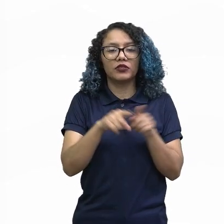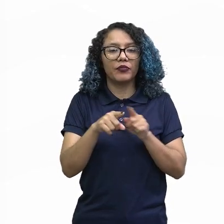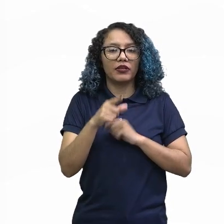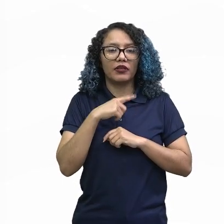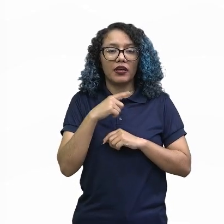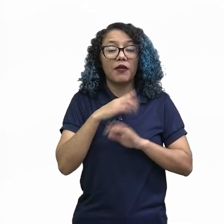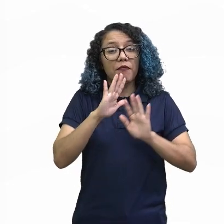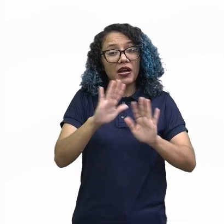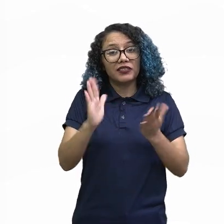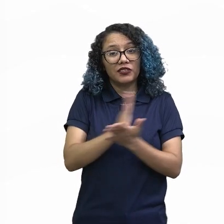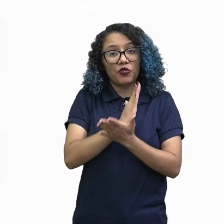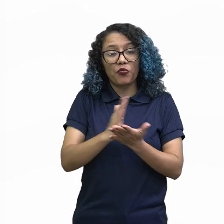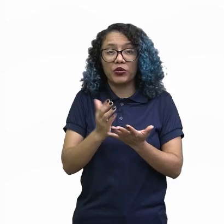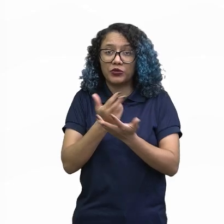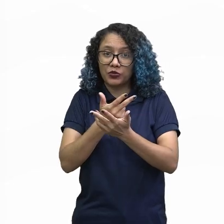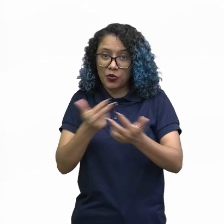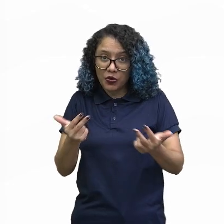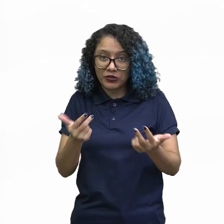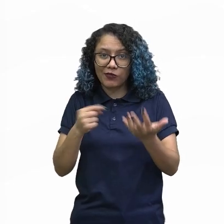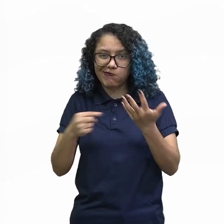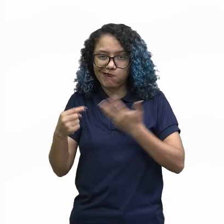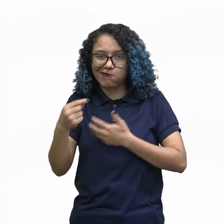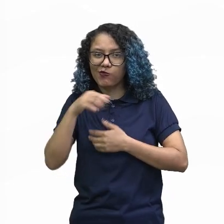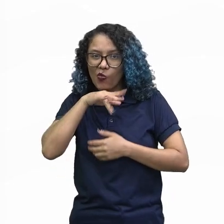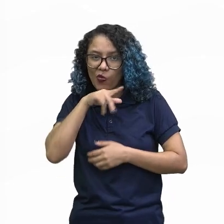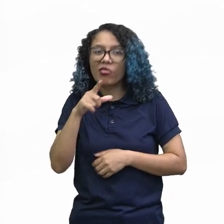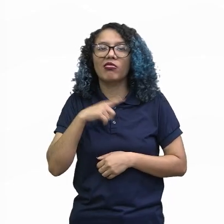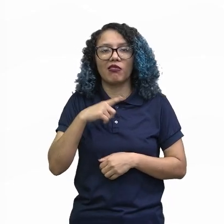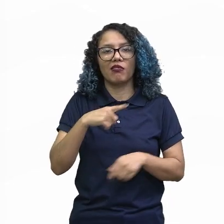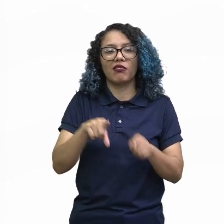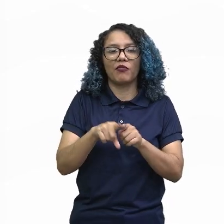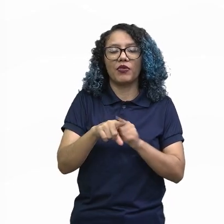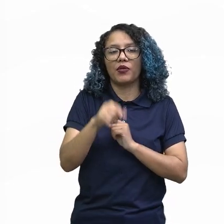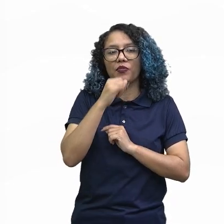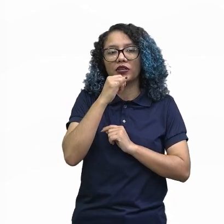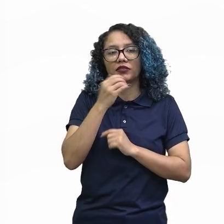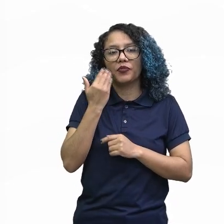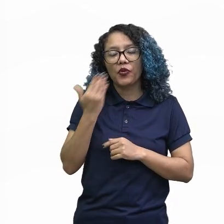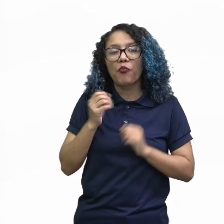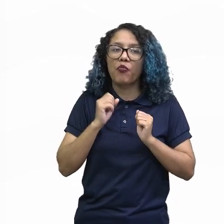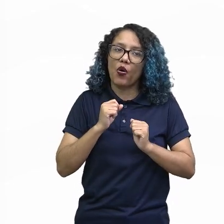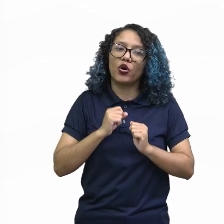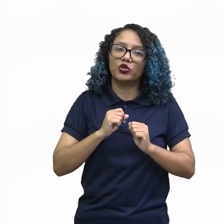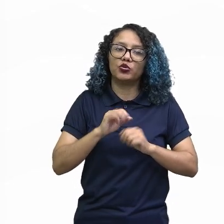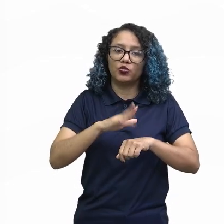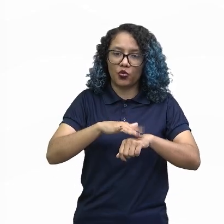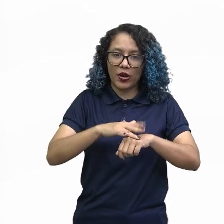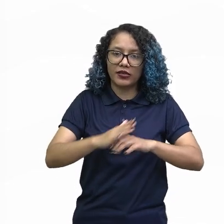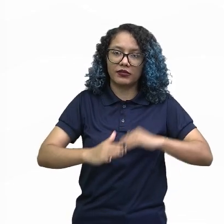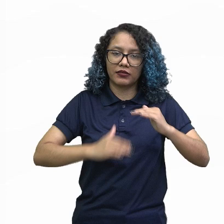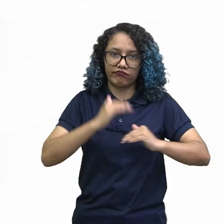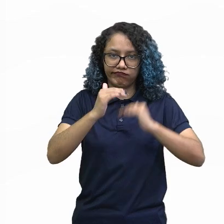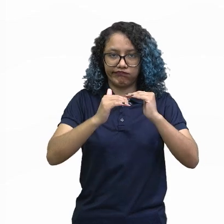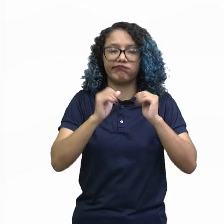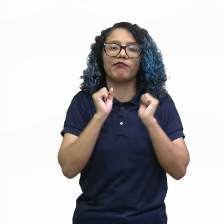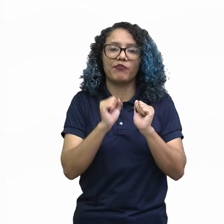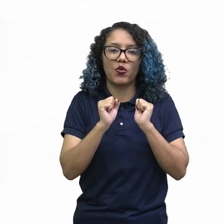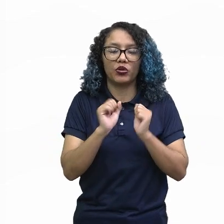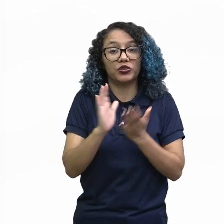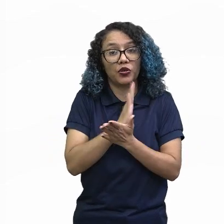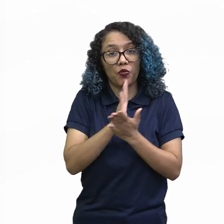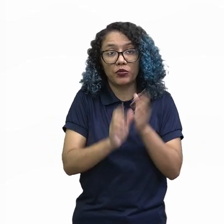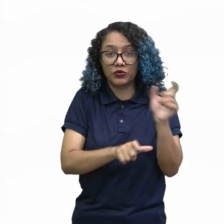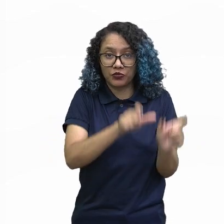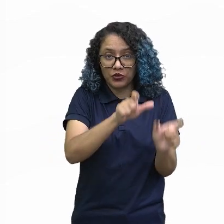temos também algumas desvantagens, olha só. Desenvolvimento de doenças, né? Essas técnicas aí, elas podem, em